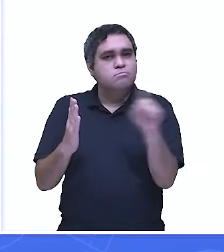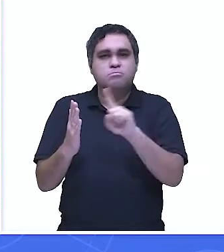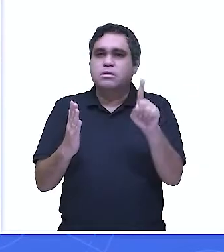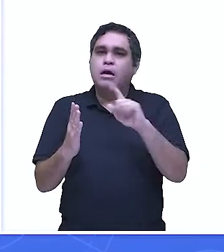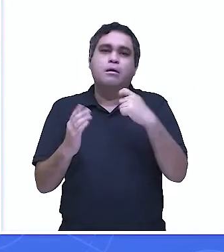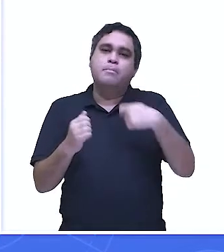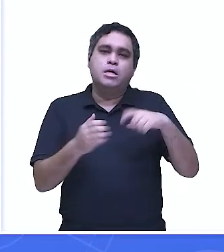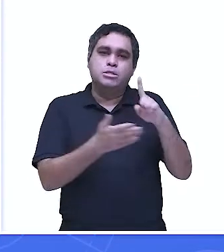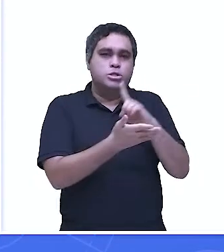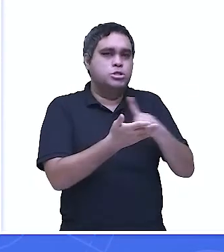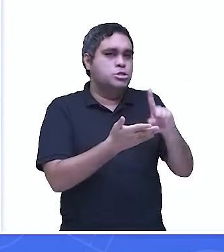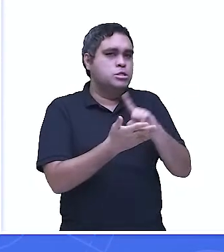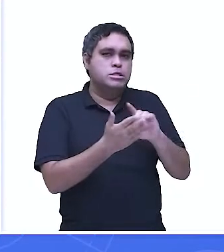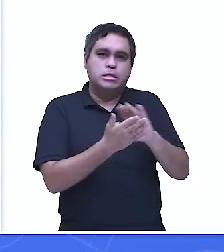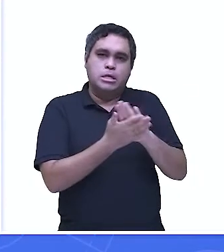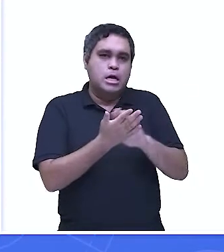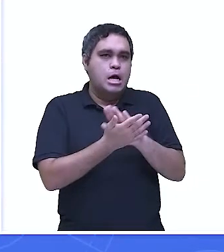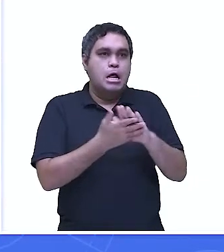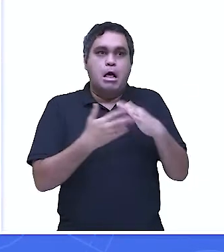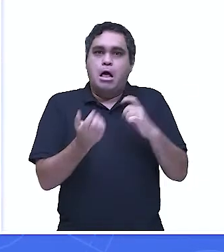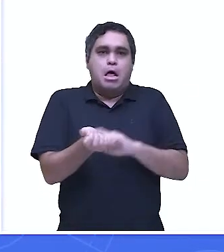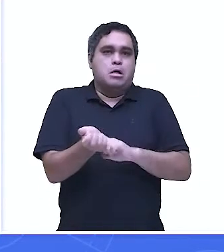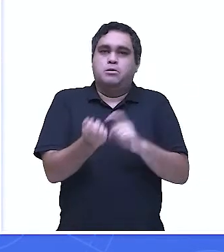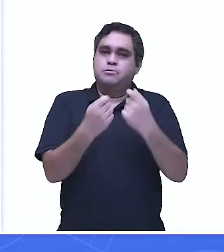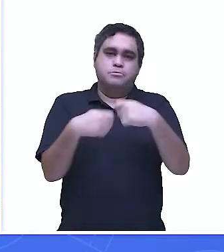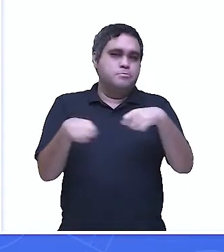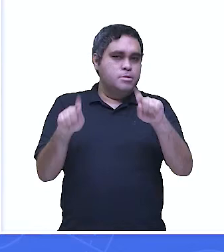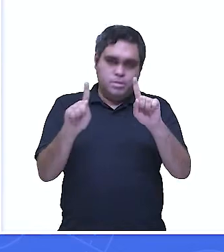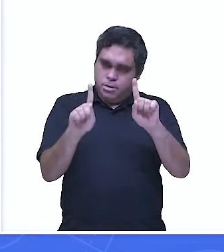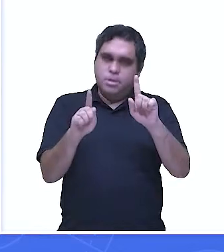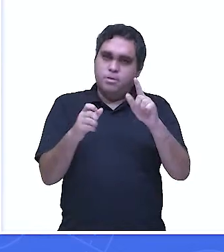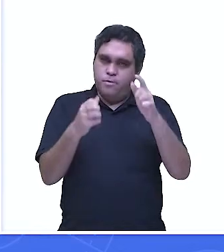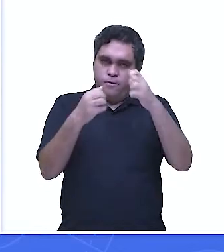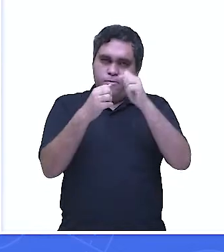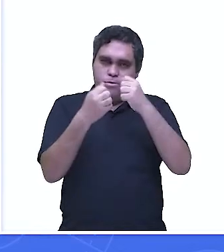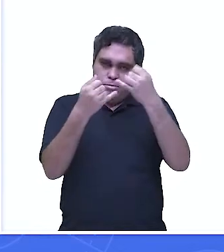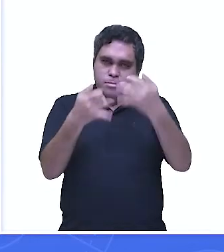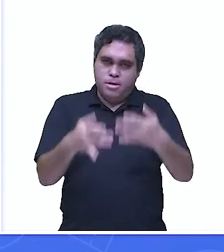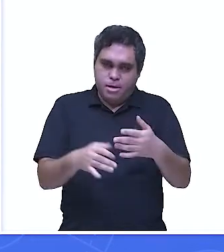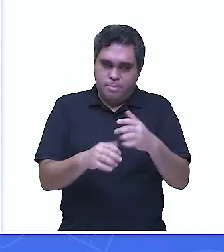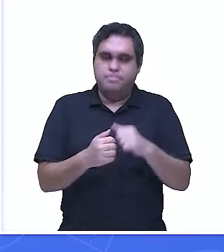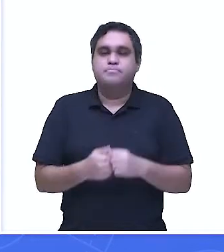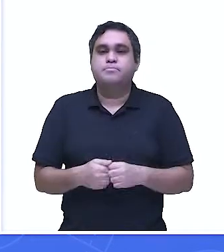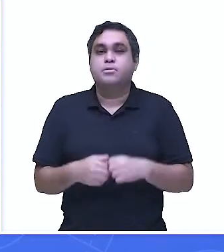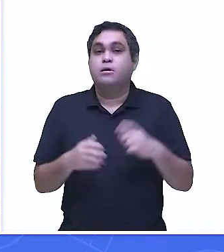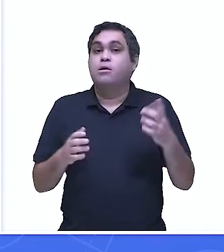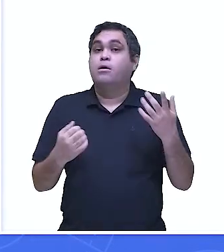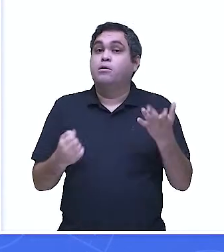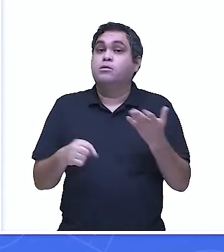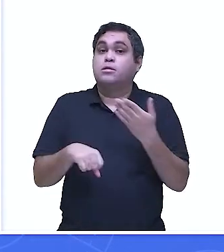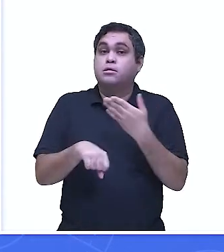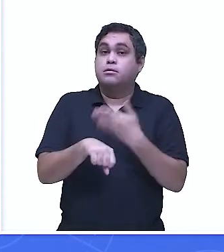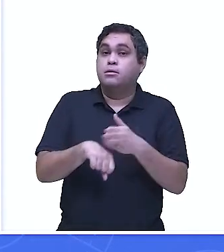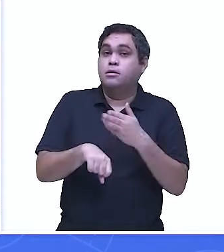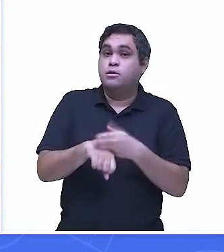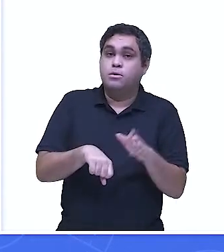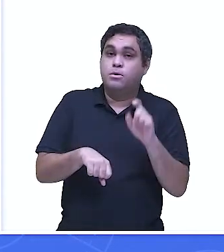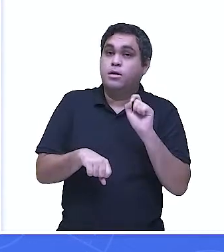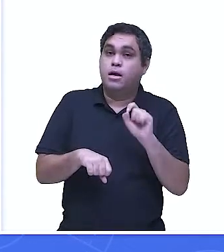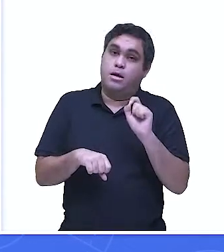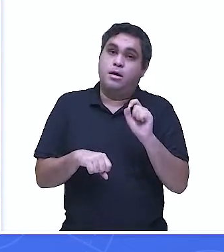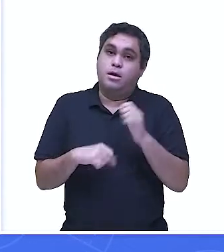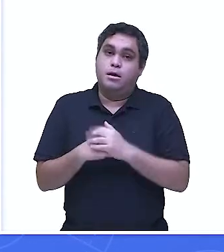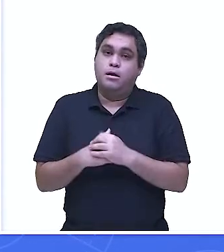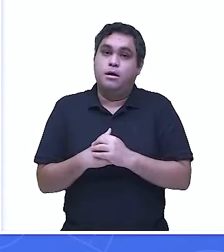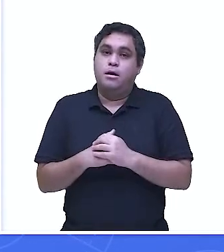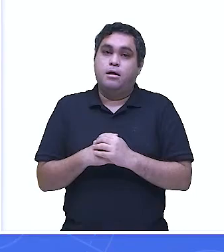sem entrar em desespero e querer morrer várias vezes, tá bom? Então, a primeira técnica que eu vou trazer aqui para vocês